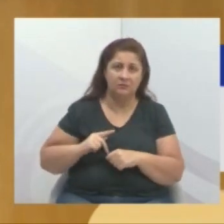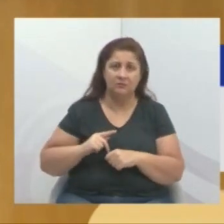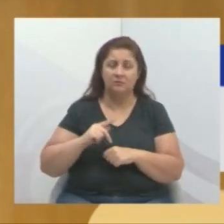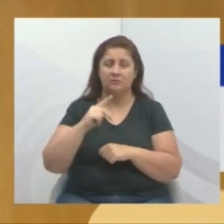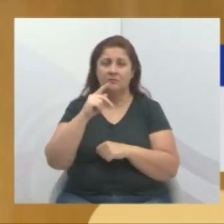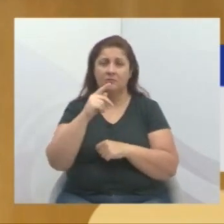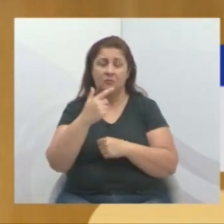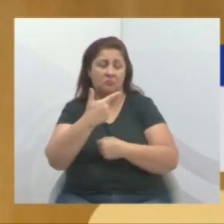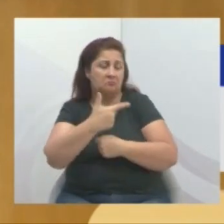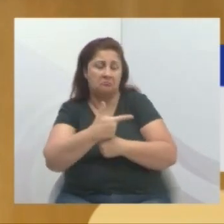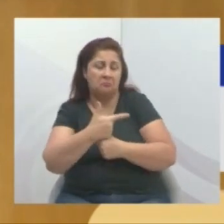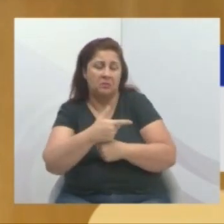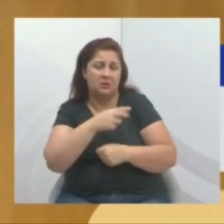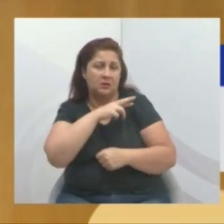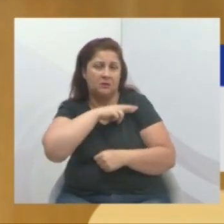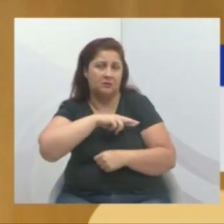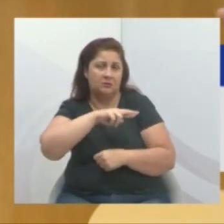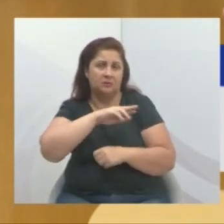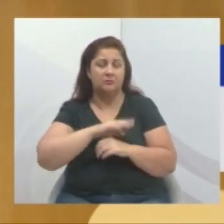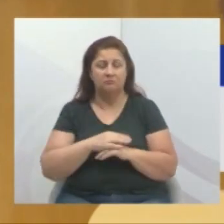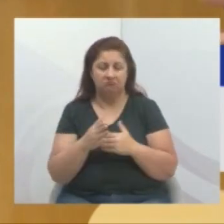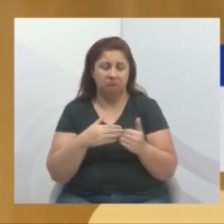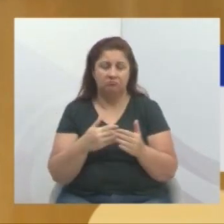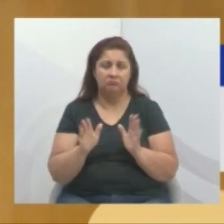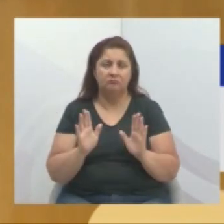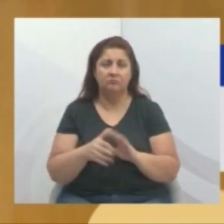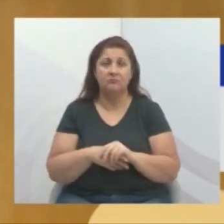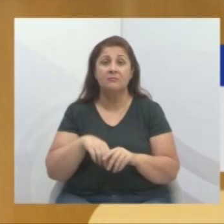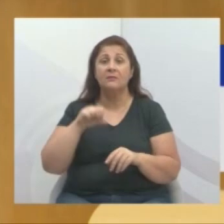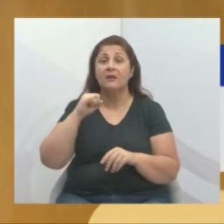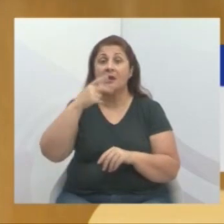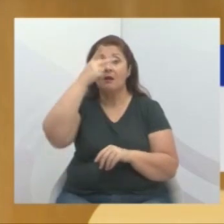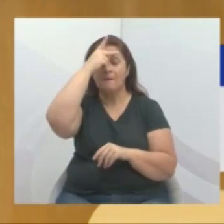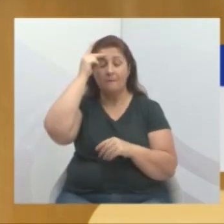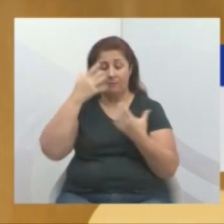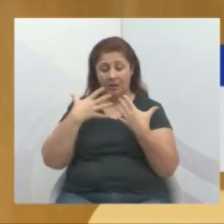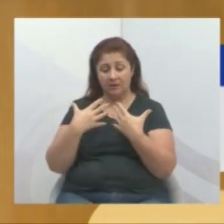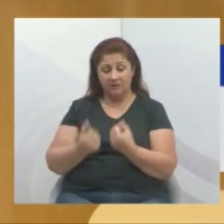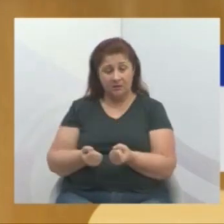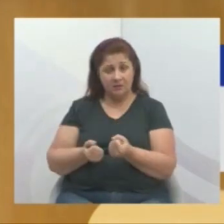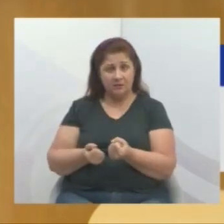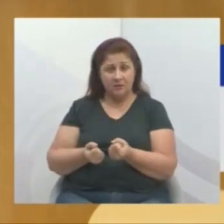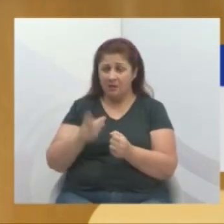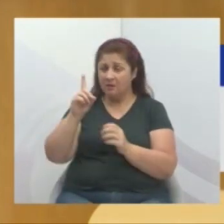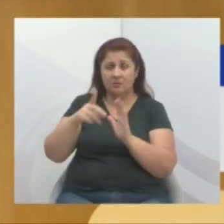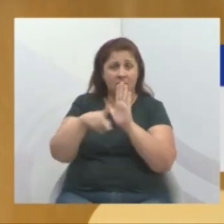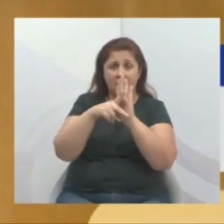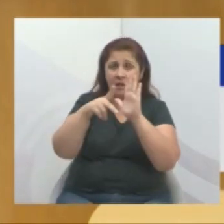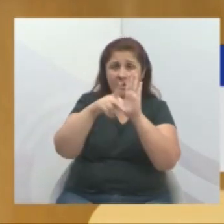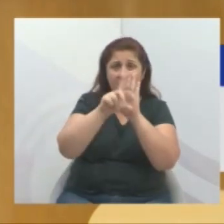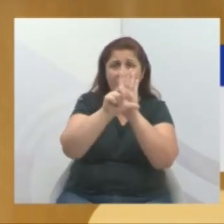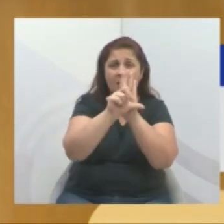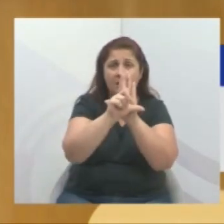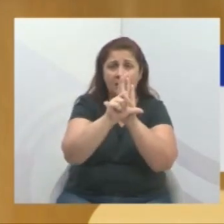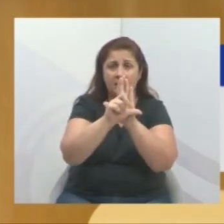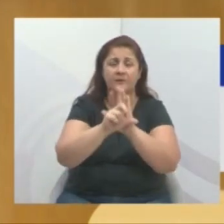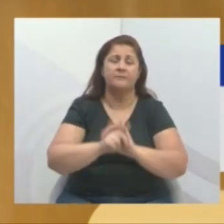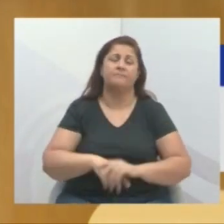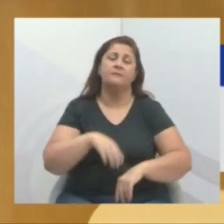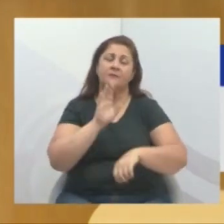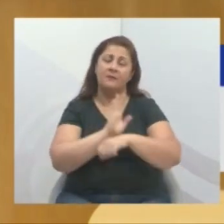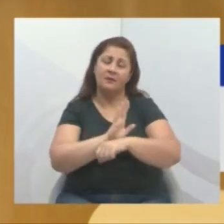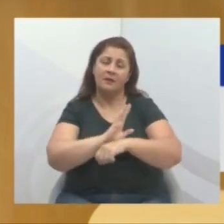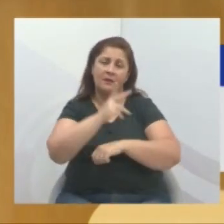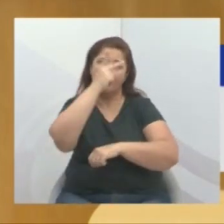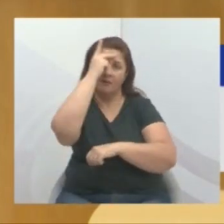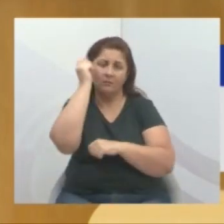seu líder religioso? E o paciente aceitando, é um direito por lei amparar esse